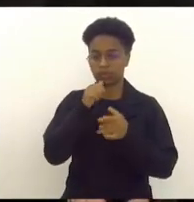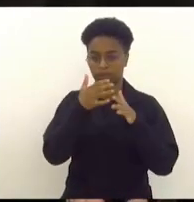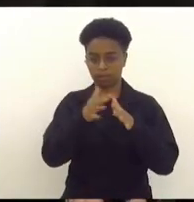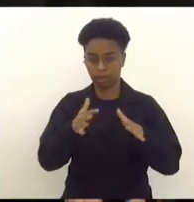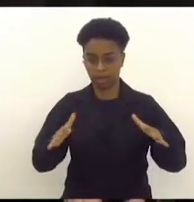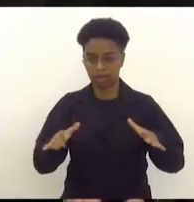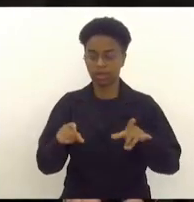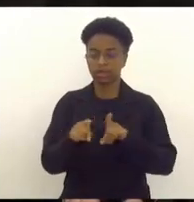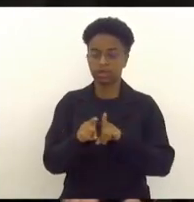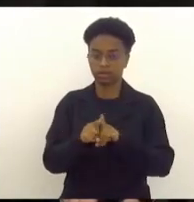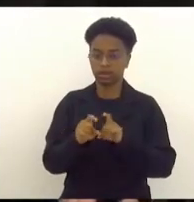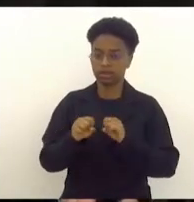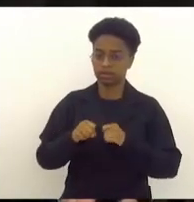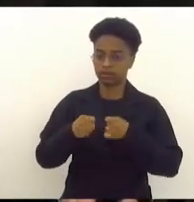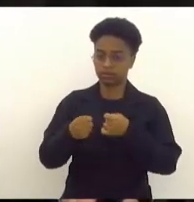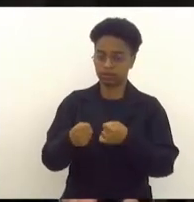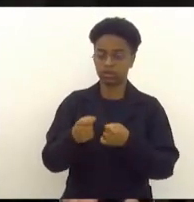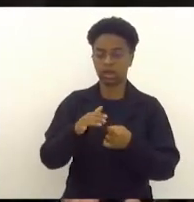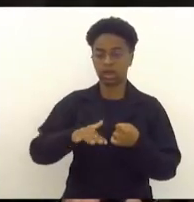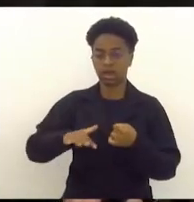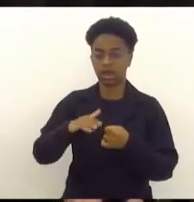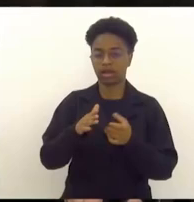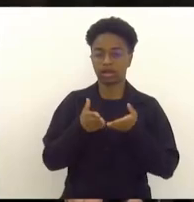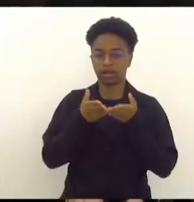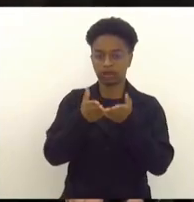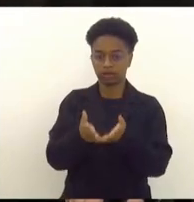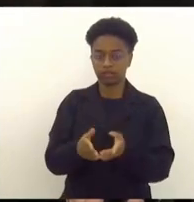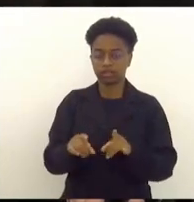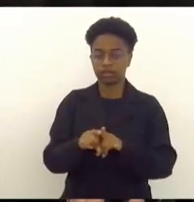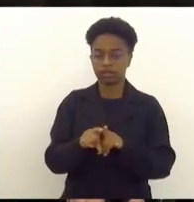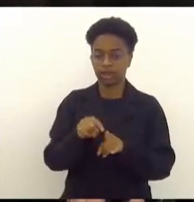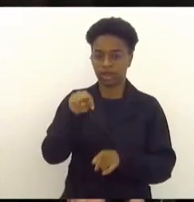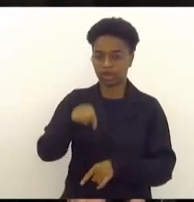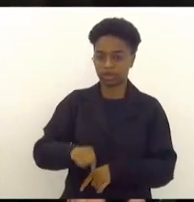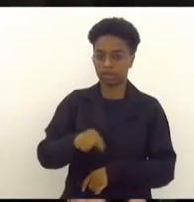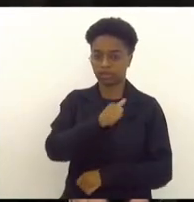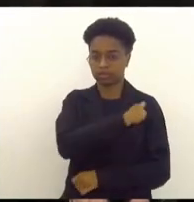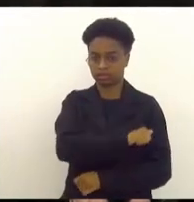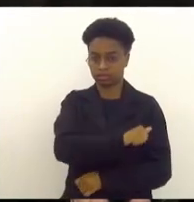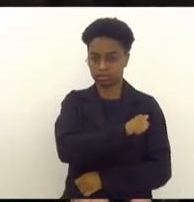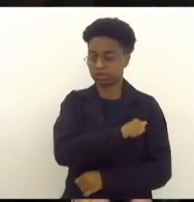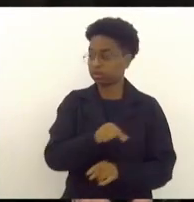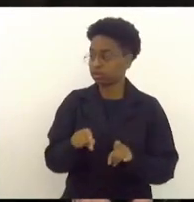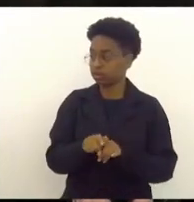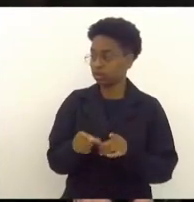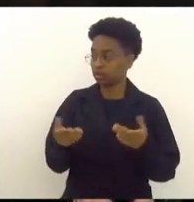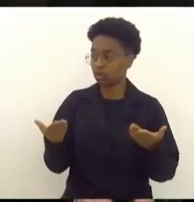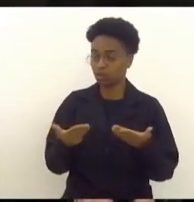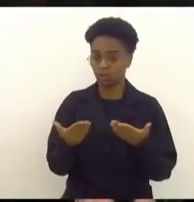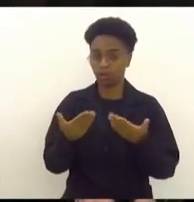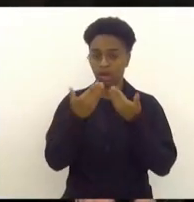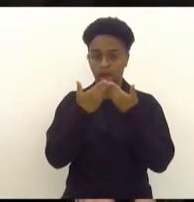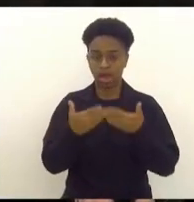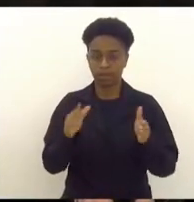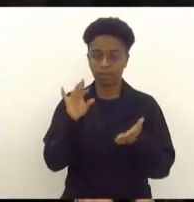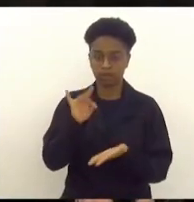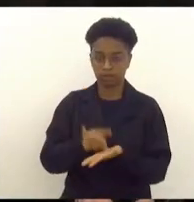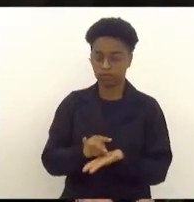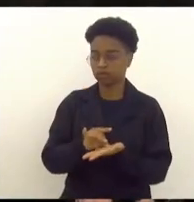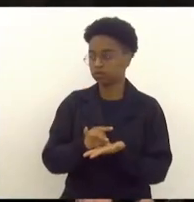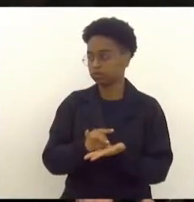da indústria naval do nosso Estado do Rio de Janeiro E hoje foi a abertura oficial